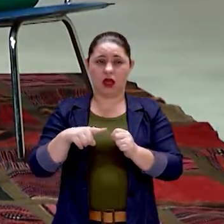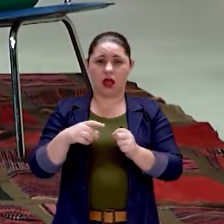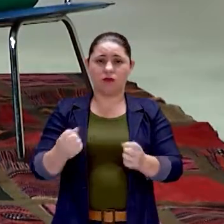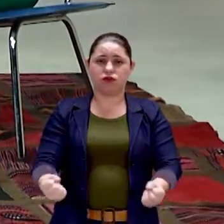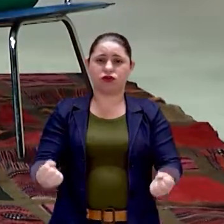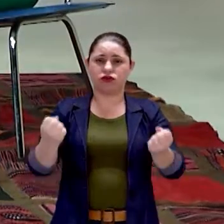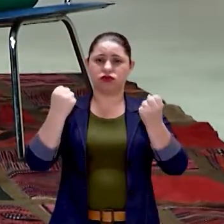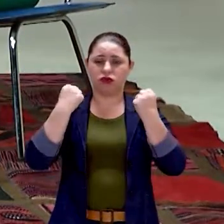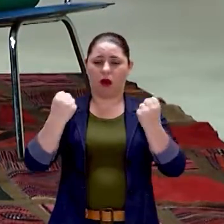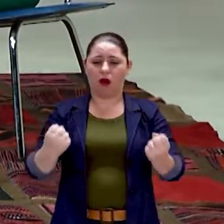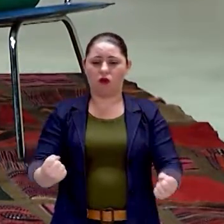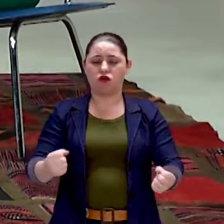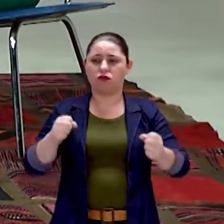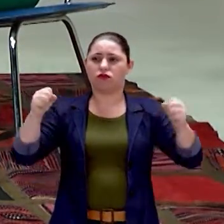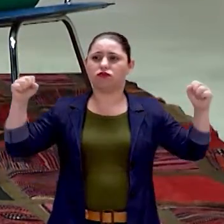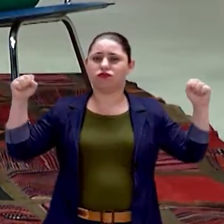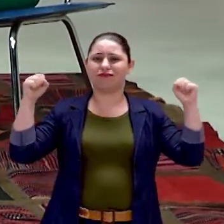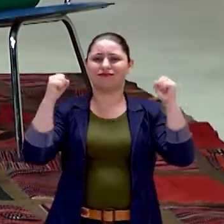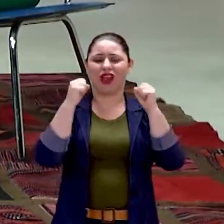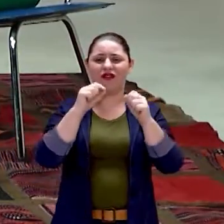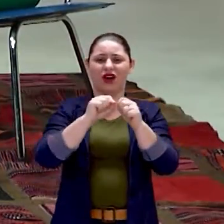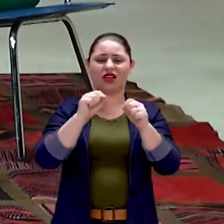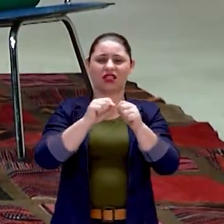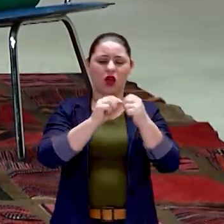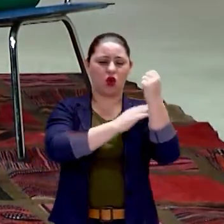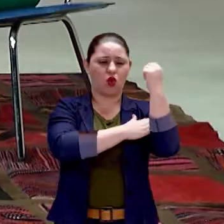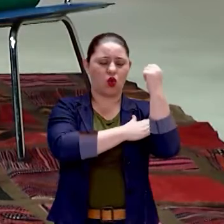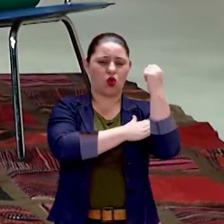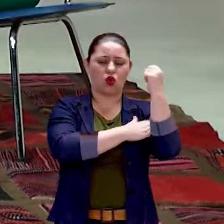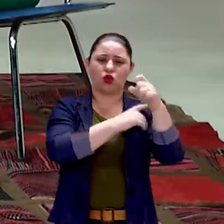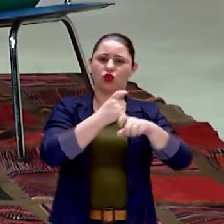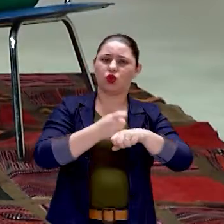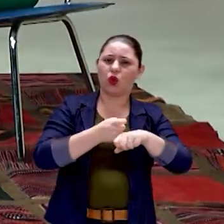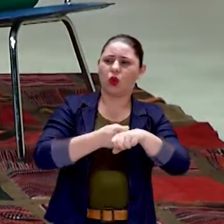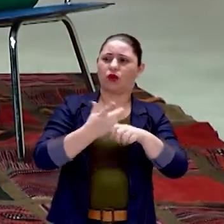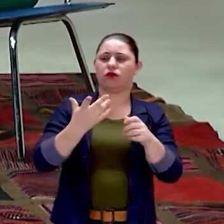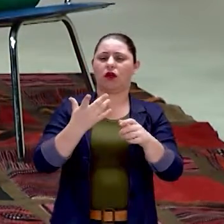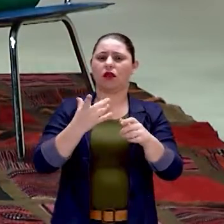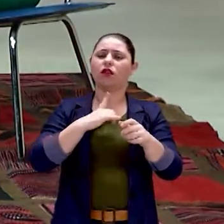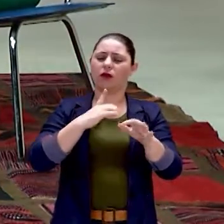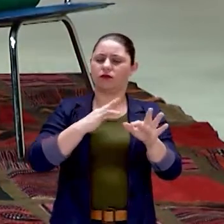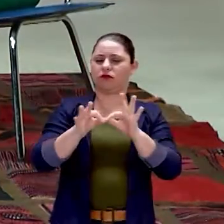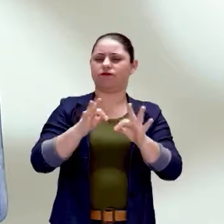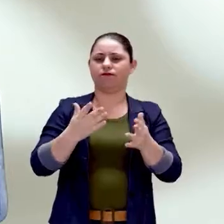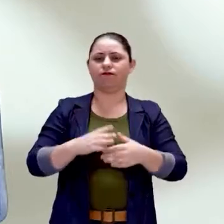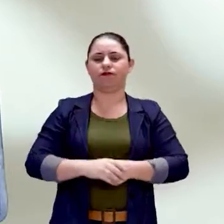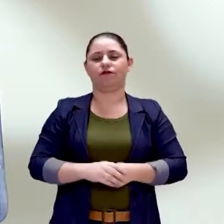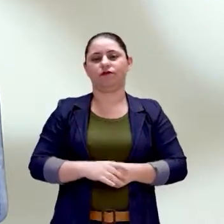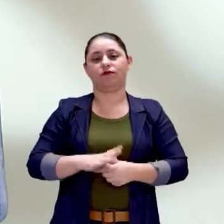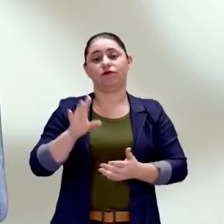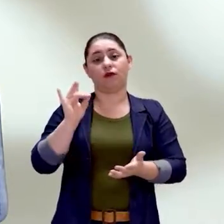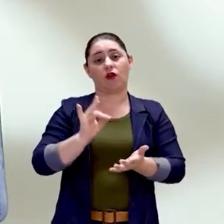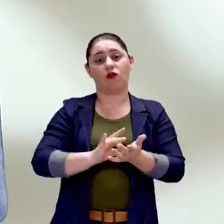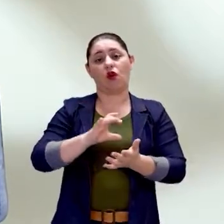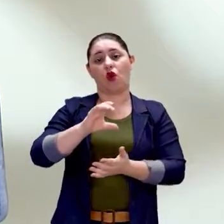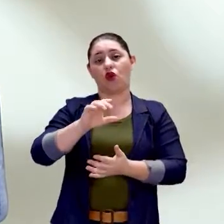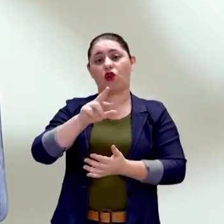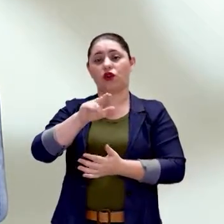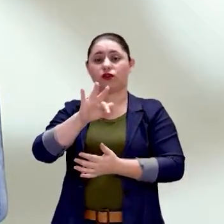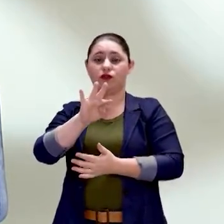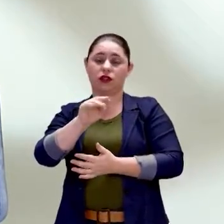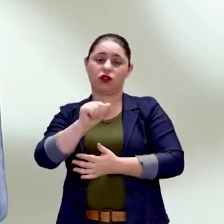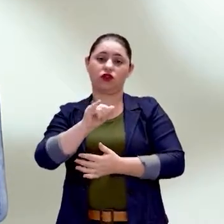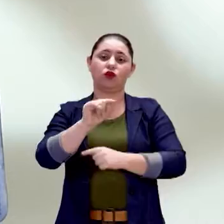uma musculação antes, enrijecer primeiro os músculos? Eu não sei, existe esse preparatório? Na verdade, o CrossFit é